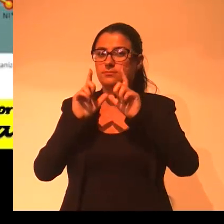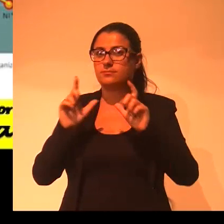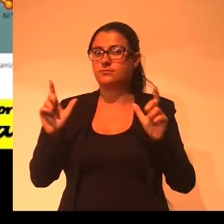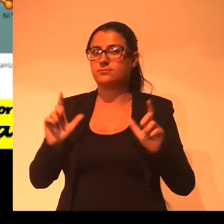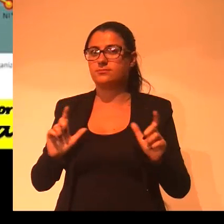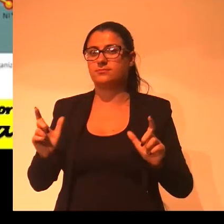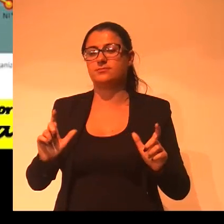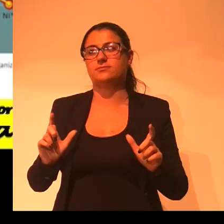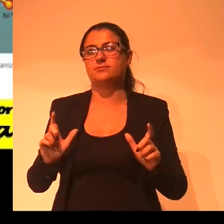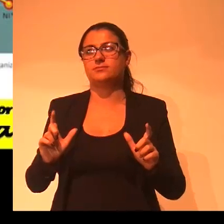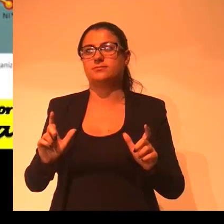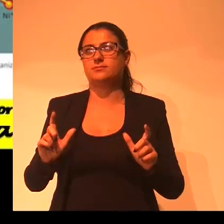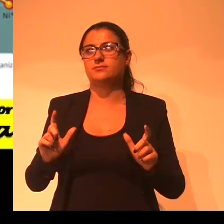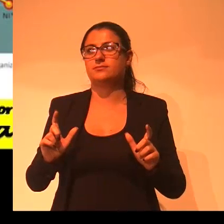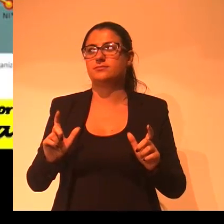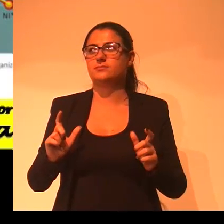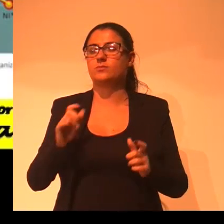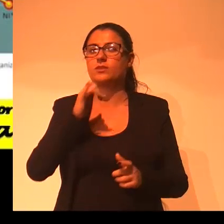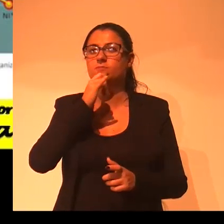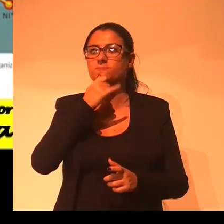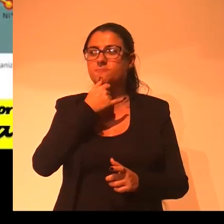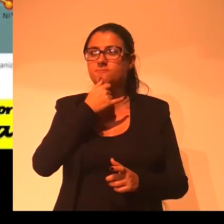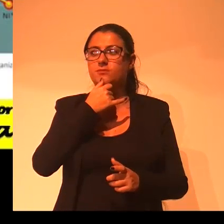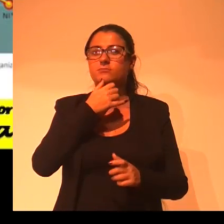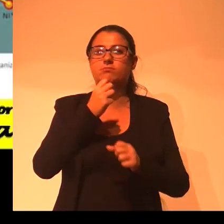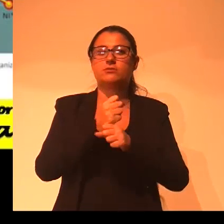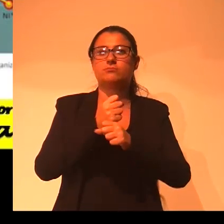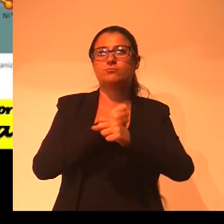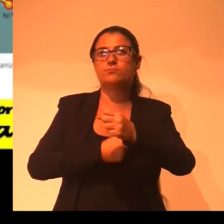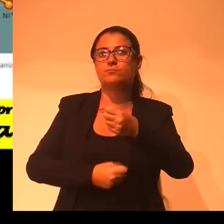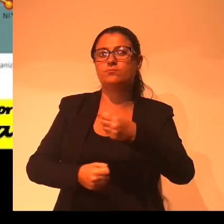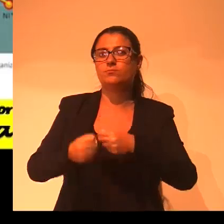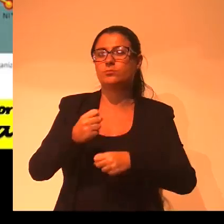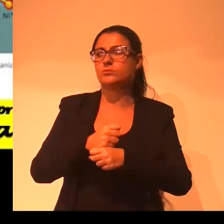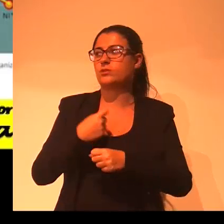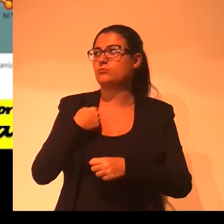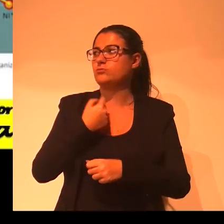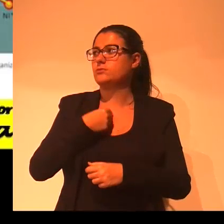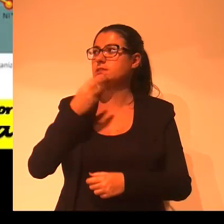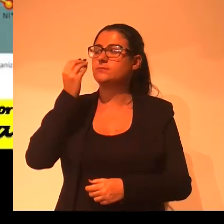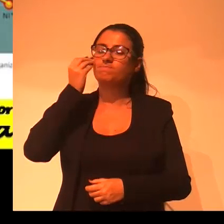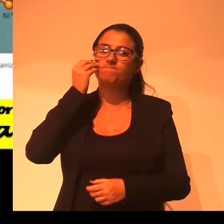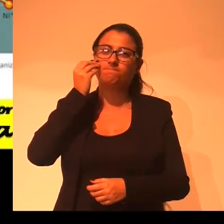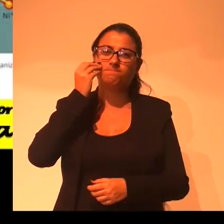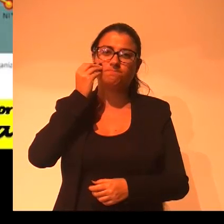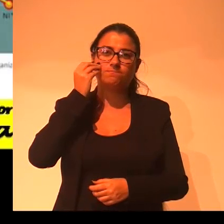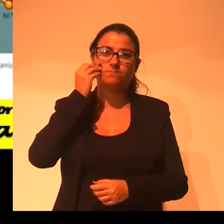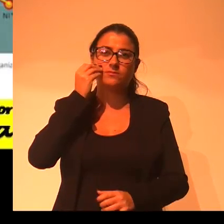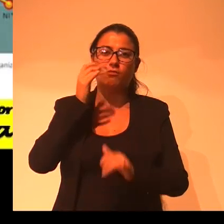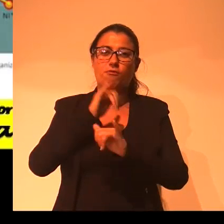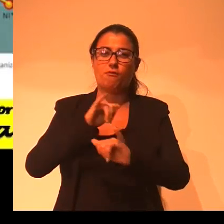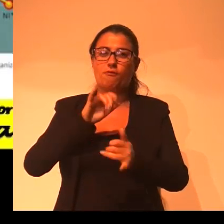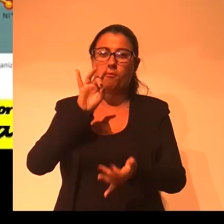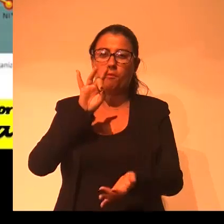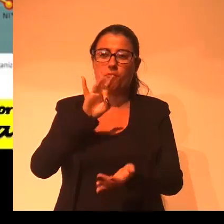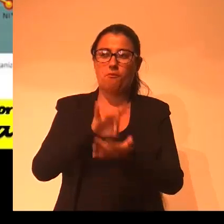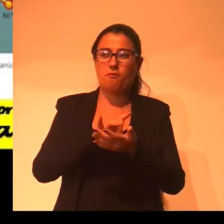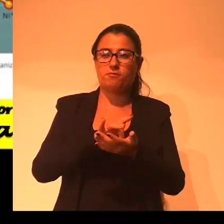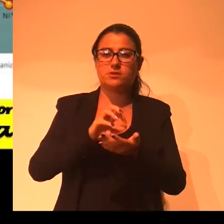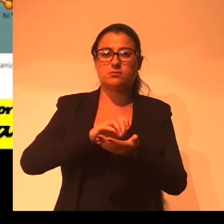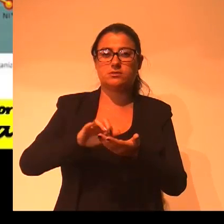se perguntar? Infelizmente, no ano passado, a gente está tentando a informação oficial, né, da Secretaria de